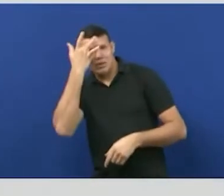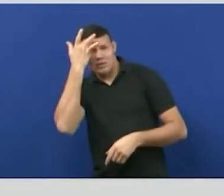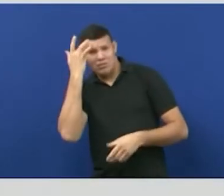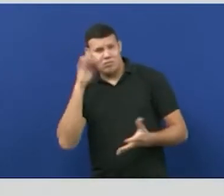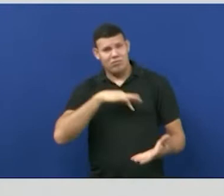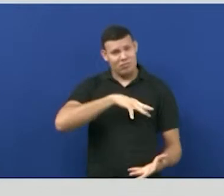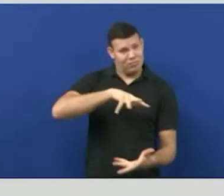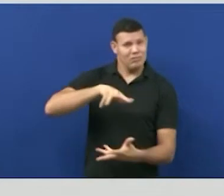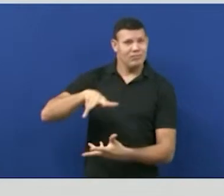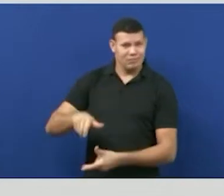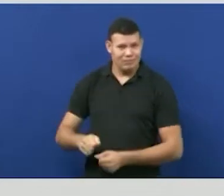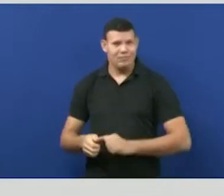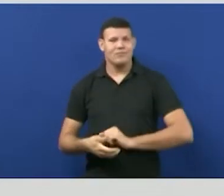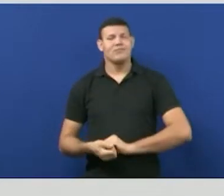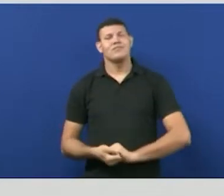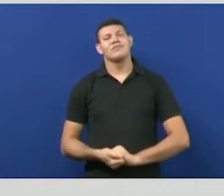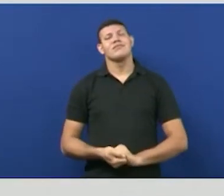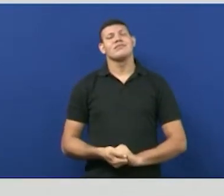planeta.